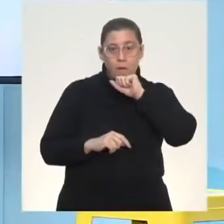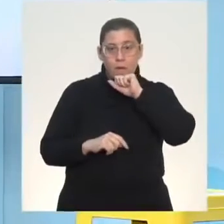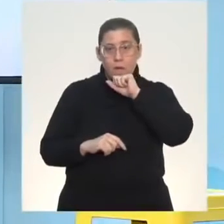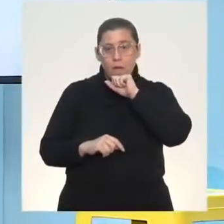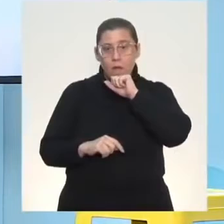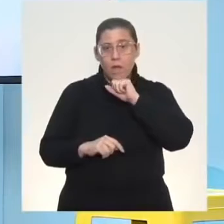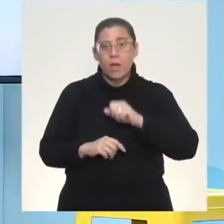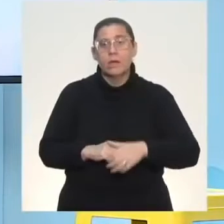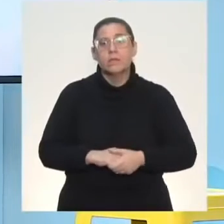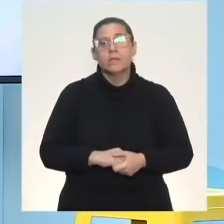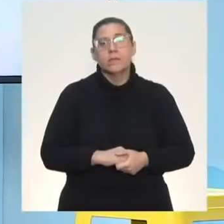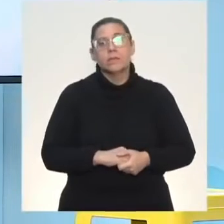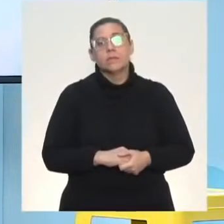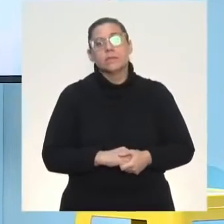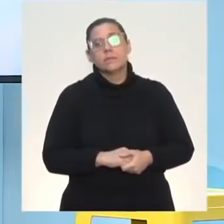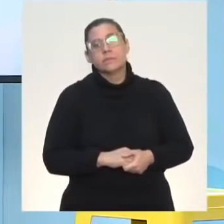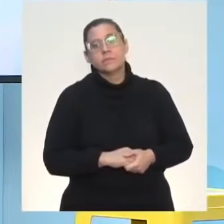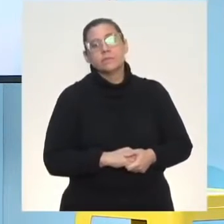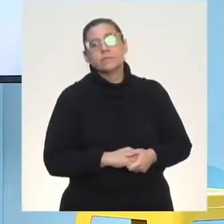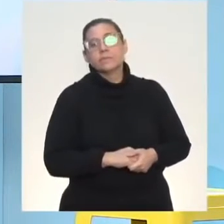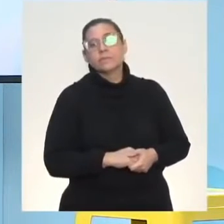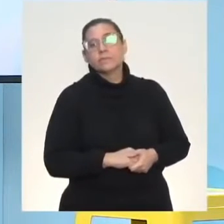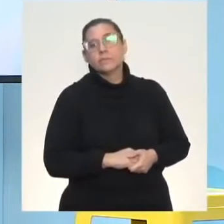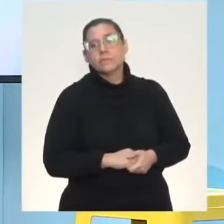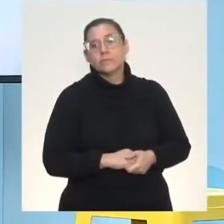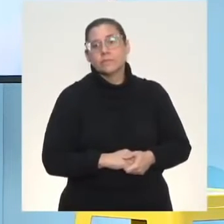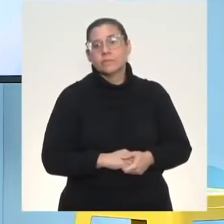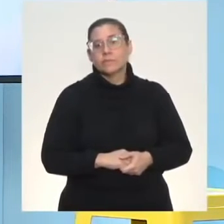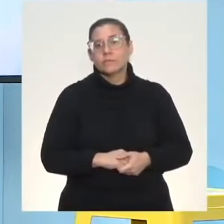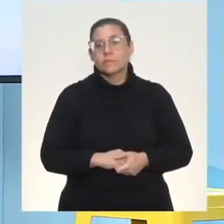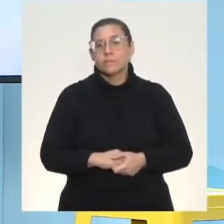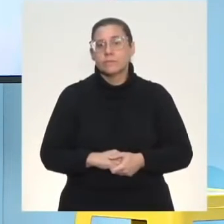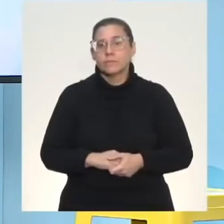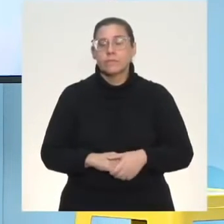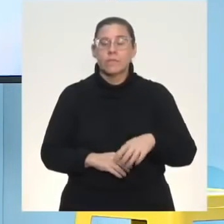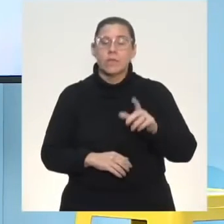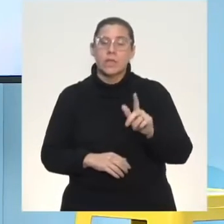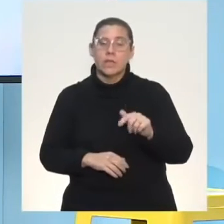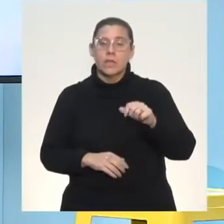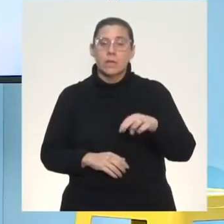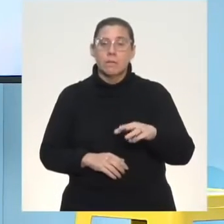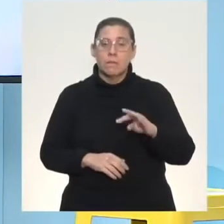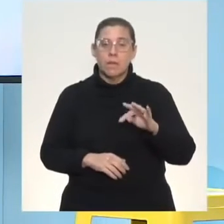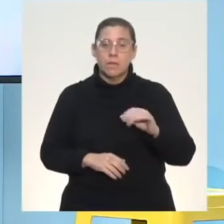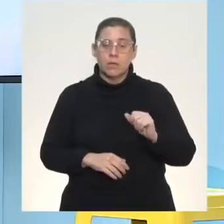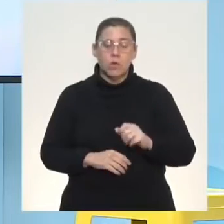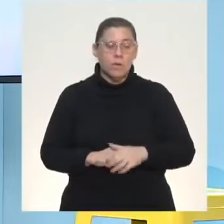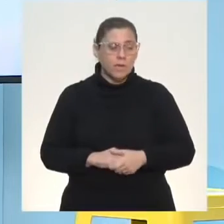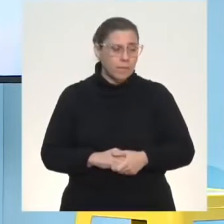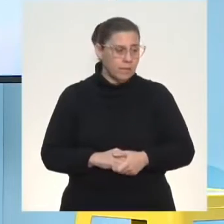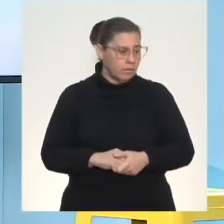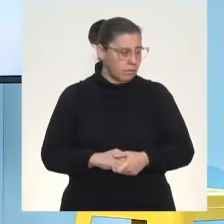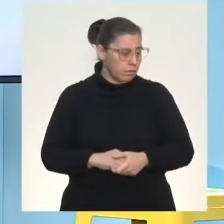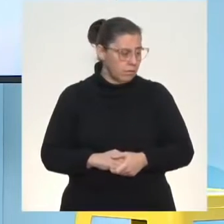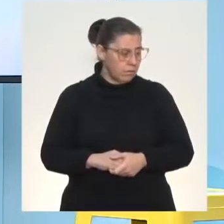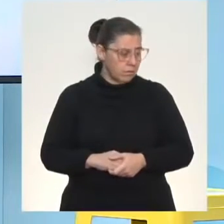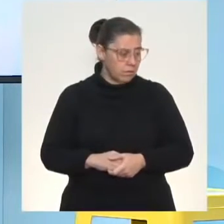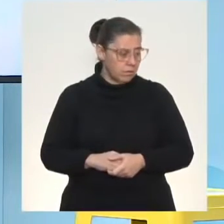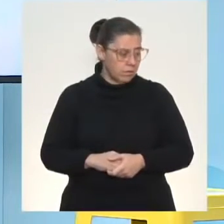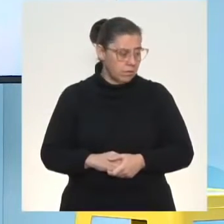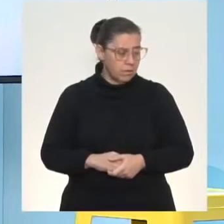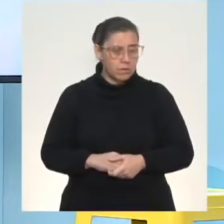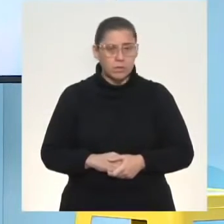está representando o pai, certo? E aqui estão representando os gametas que são formados, tá? Ó.